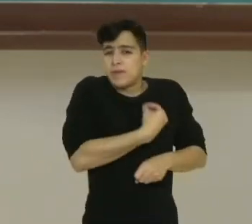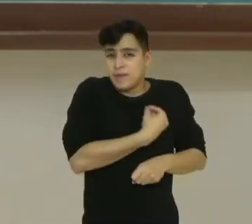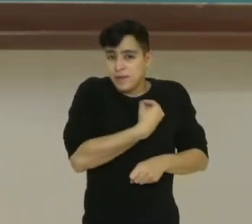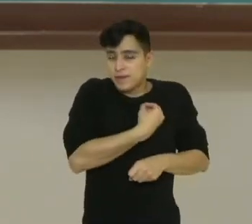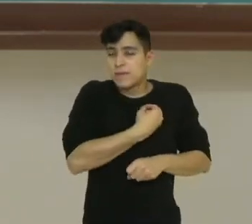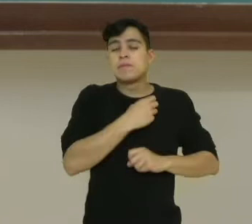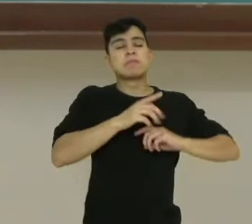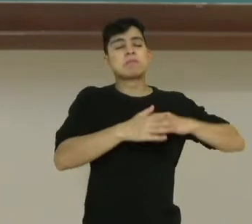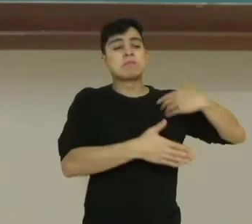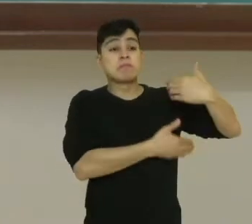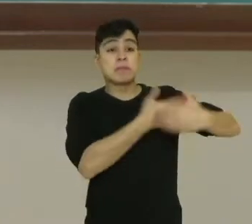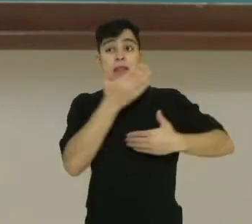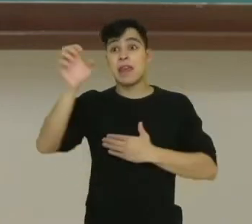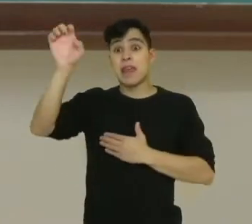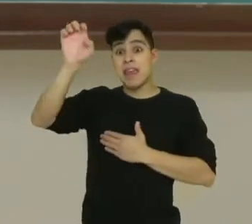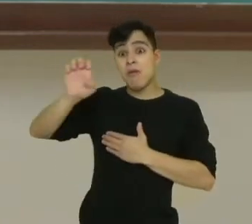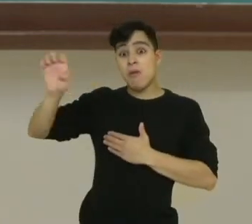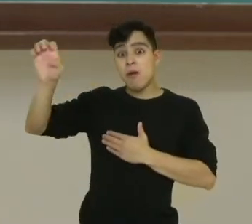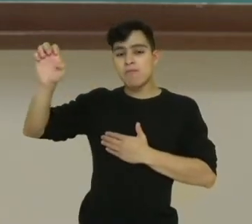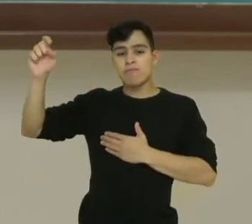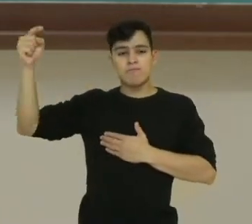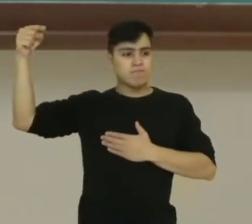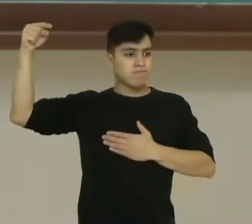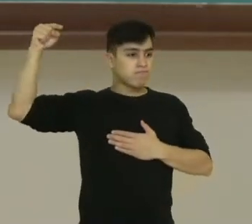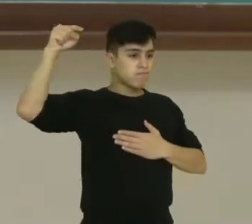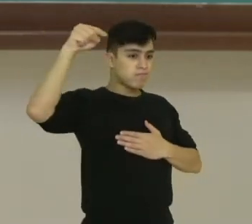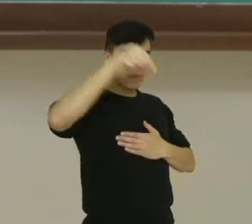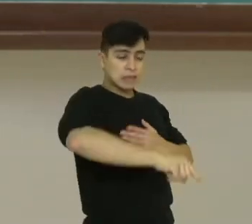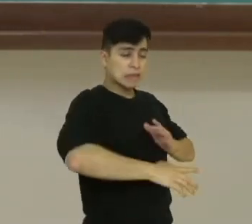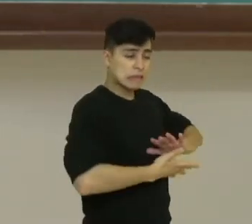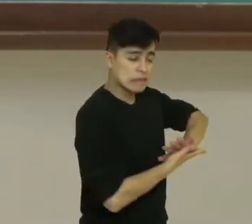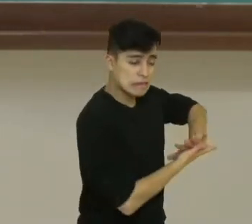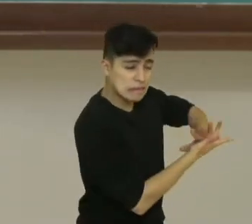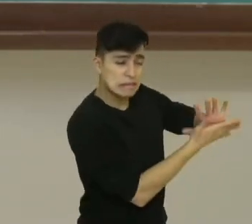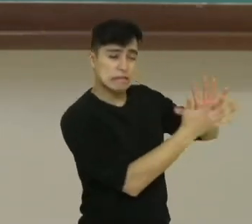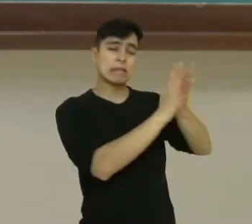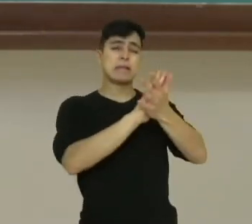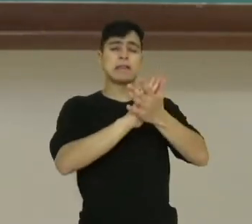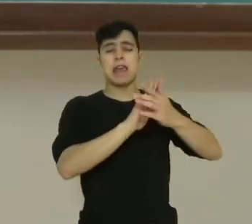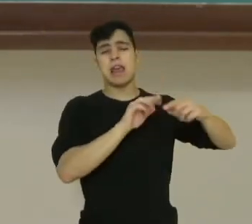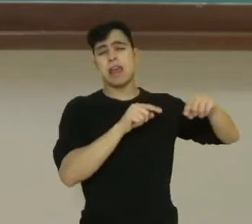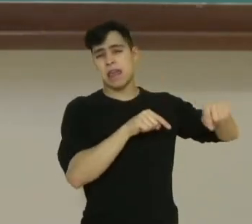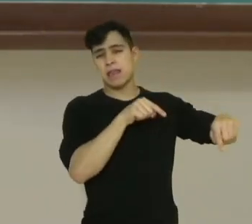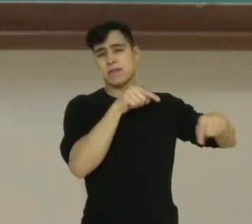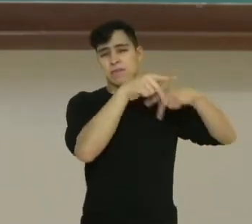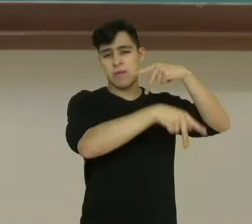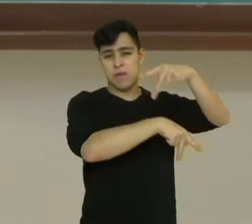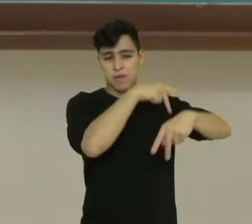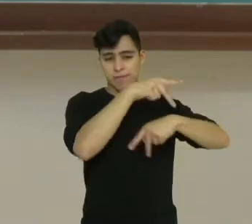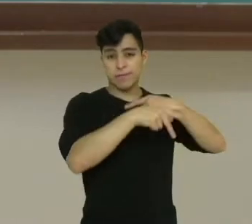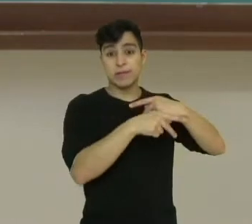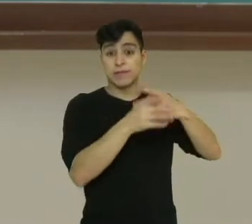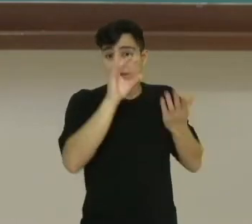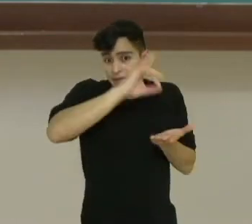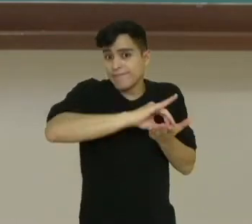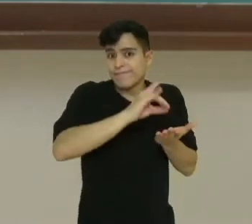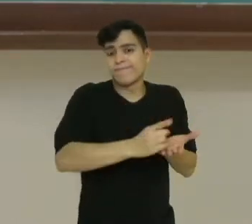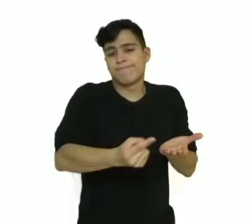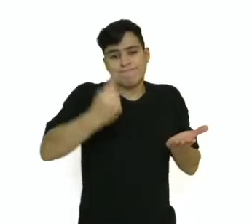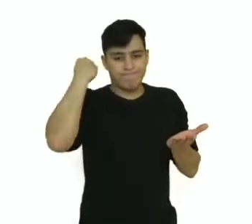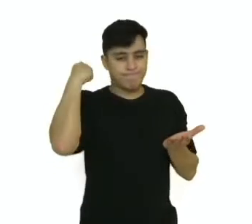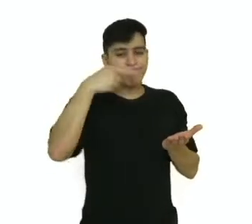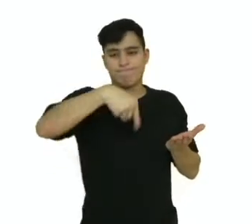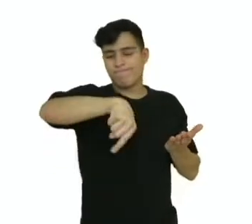gente vai ver que os europeus vão destruir essa civilização que era extremamente desenvolvida, né? Então vamos